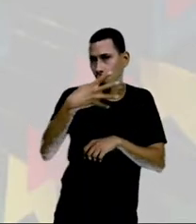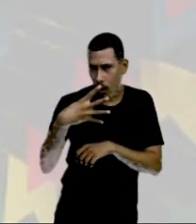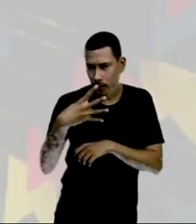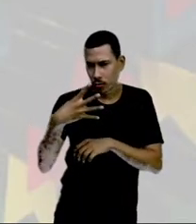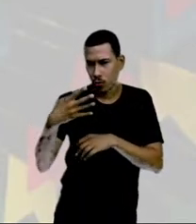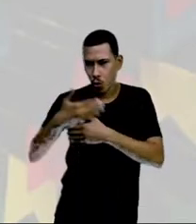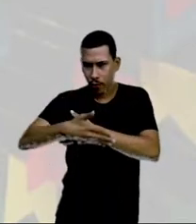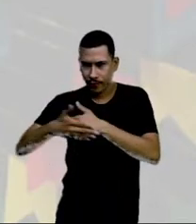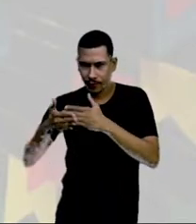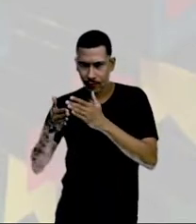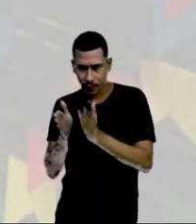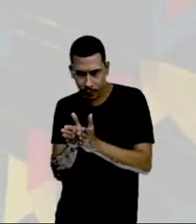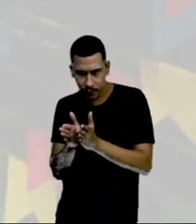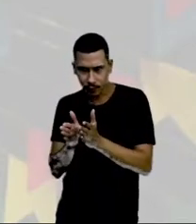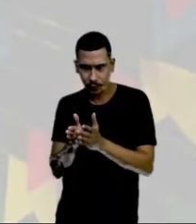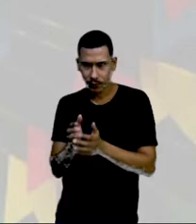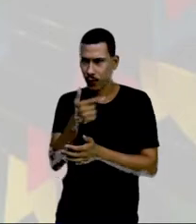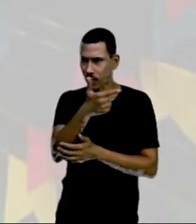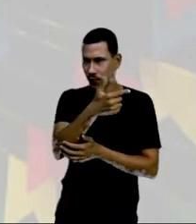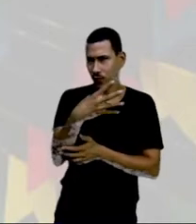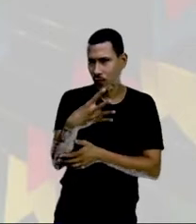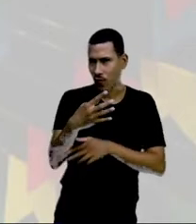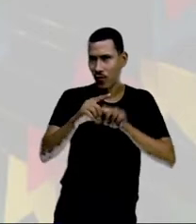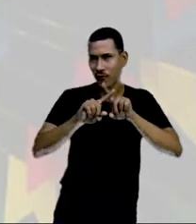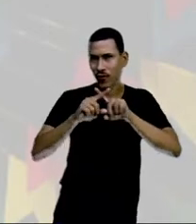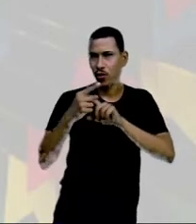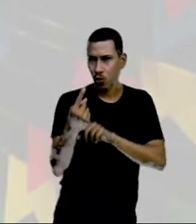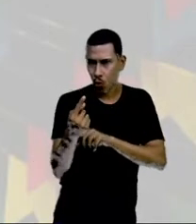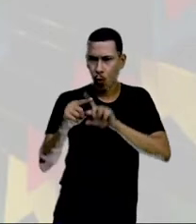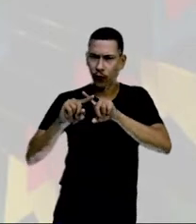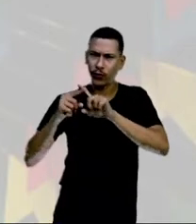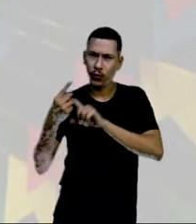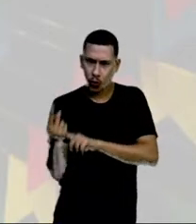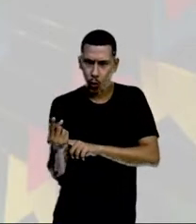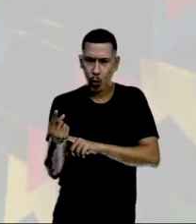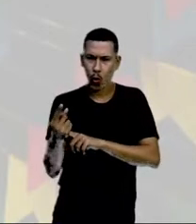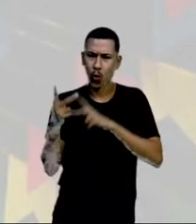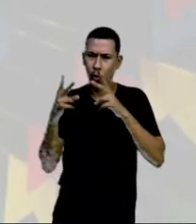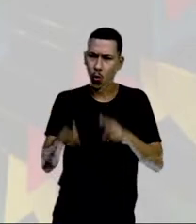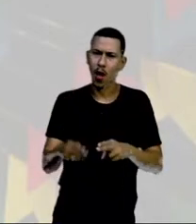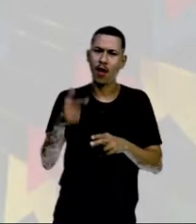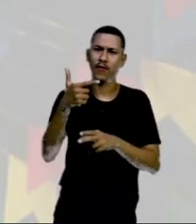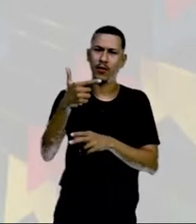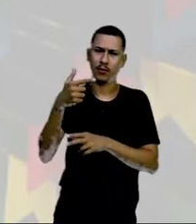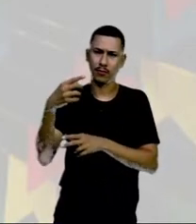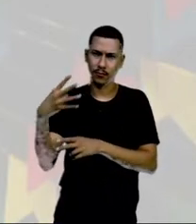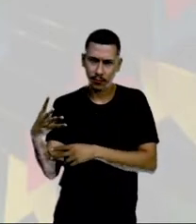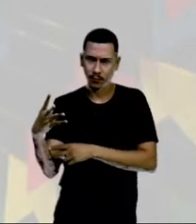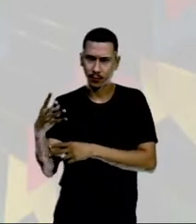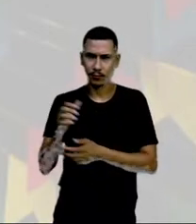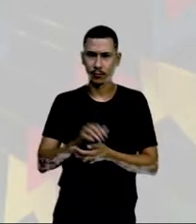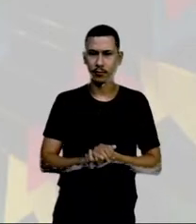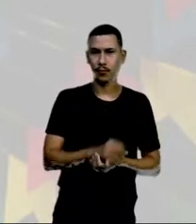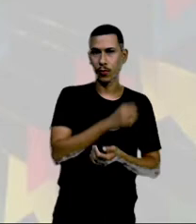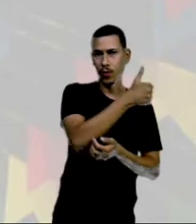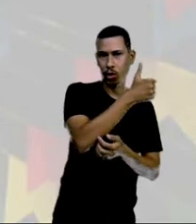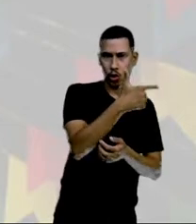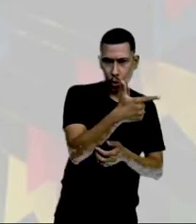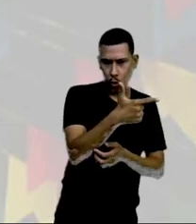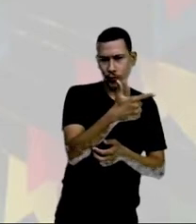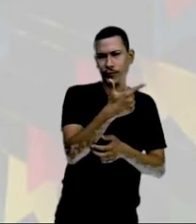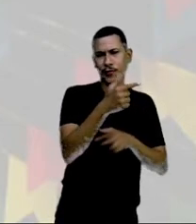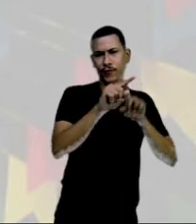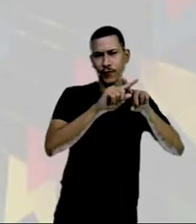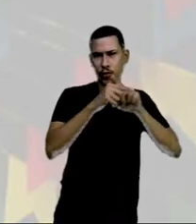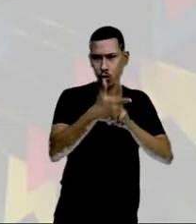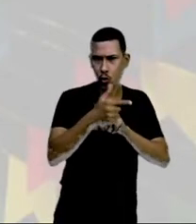caixinhas. Nesse daqui, 24 vezes 1, vai dar 24. Nesse aqui, 12 vezes 2 vezes